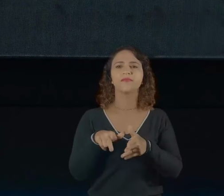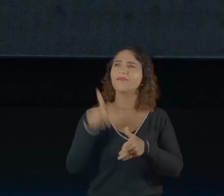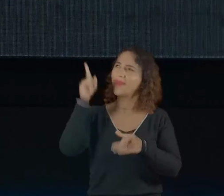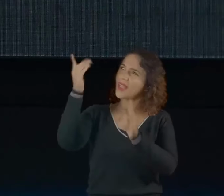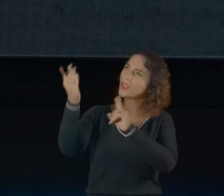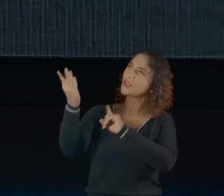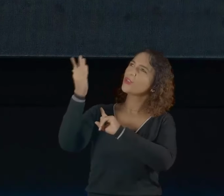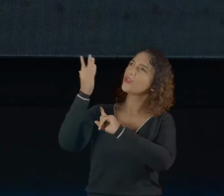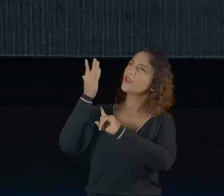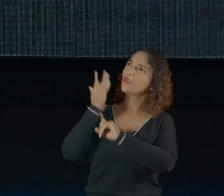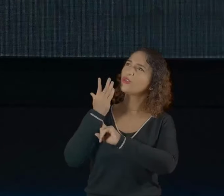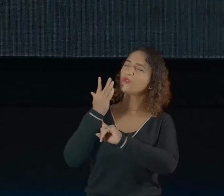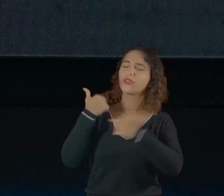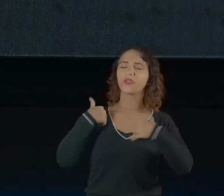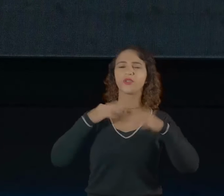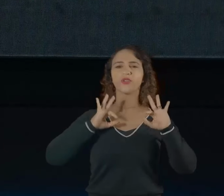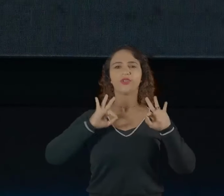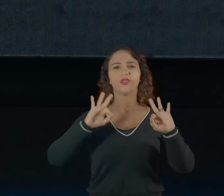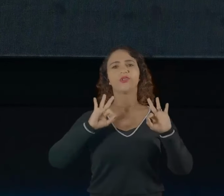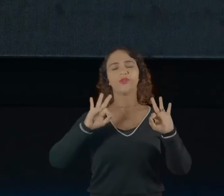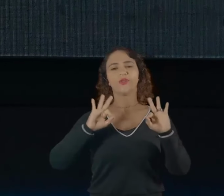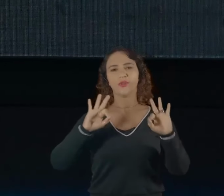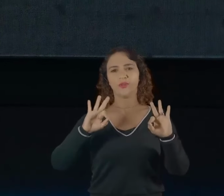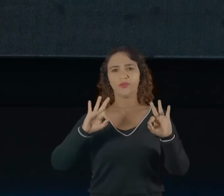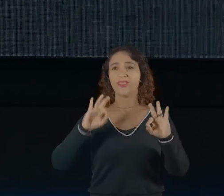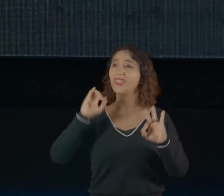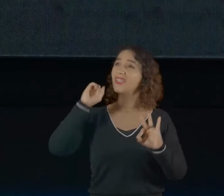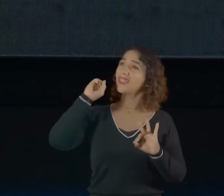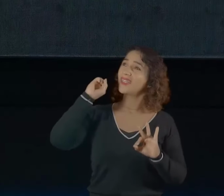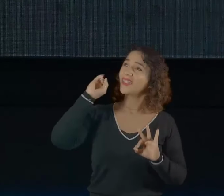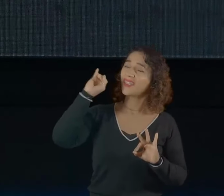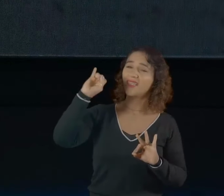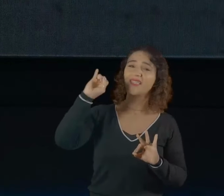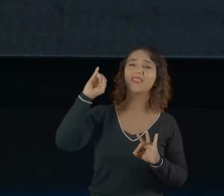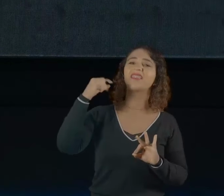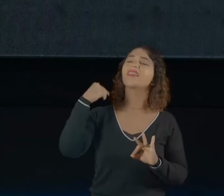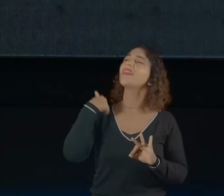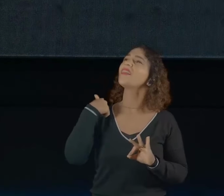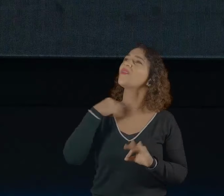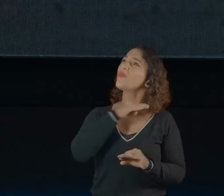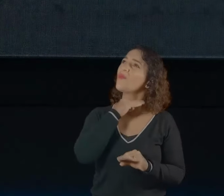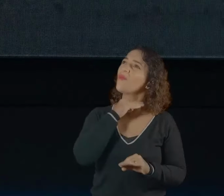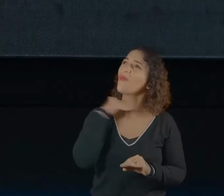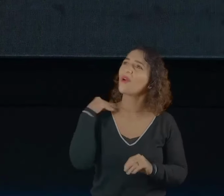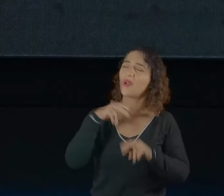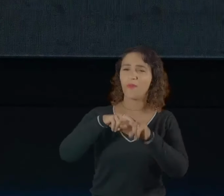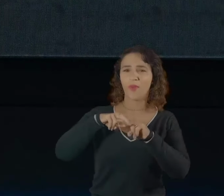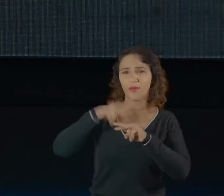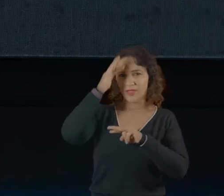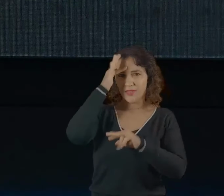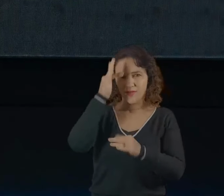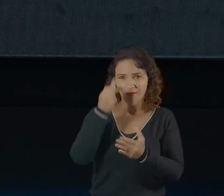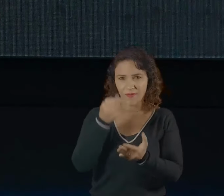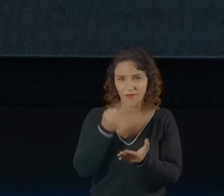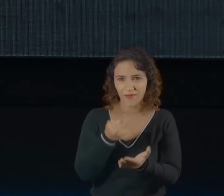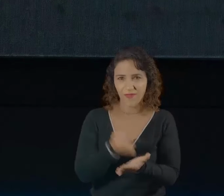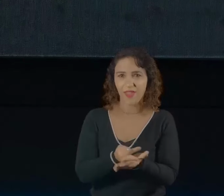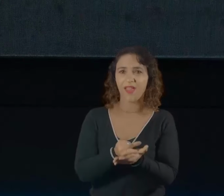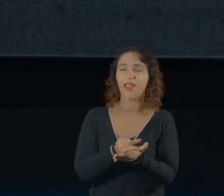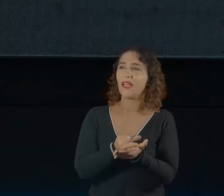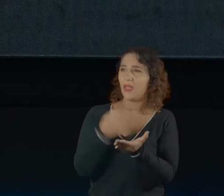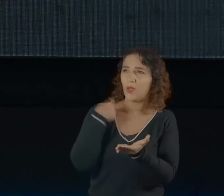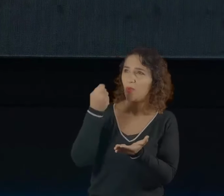Ajuda-me a ser digno, se não for digno de morrer pela minha fé, que eu seja digno de viver por ela.